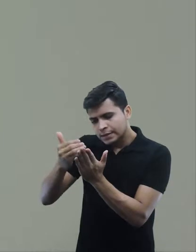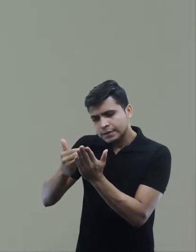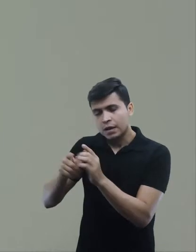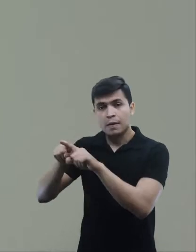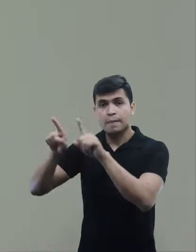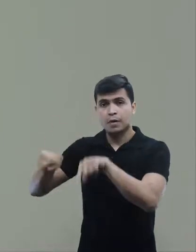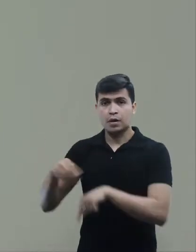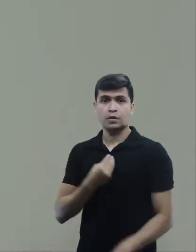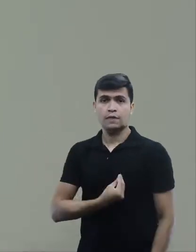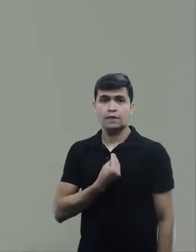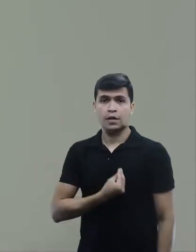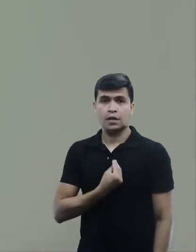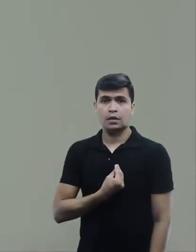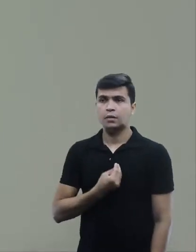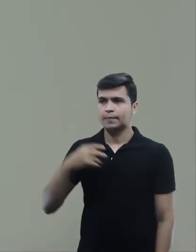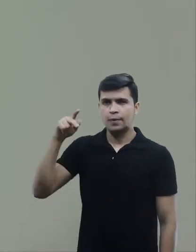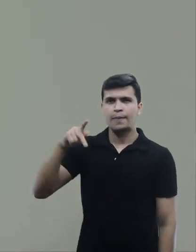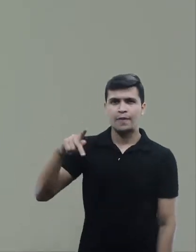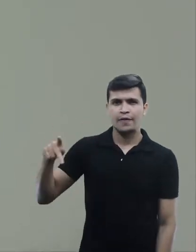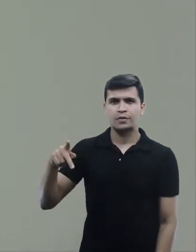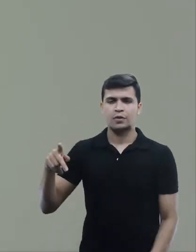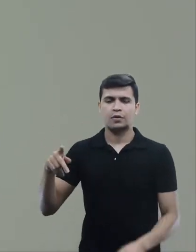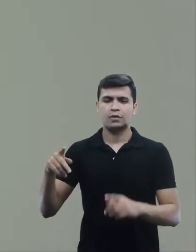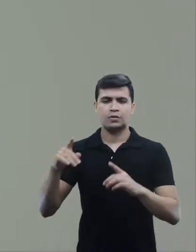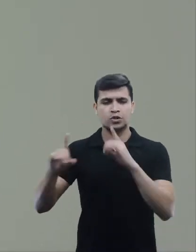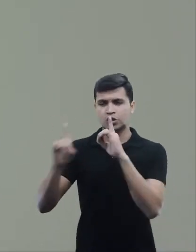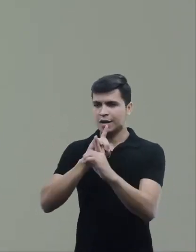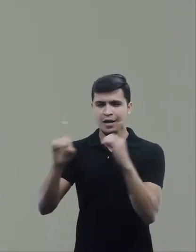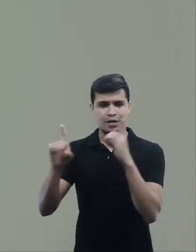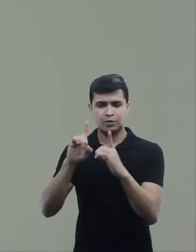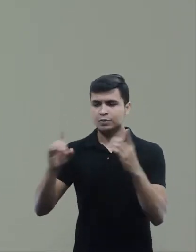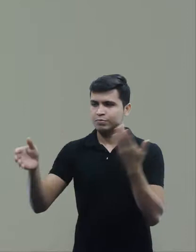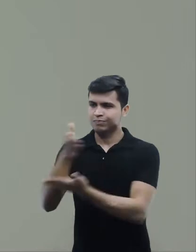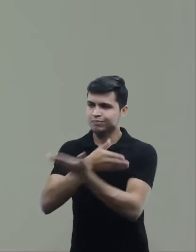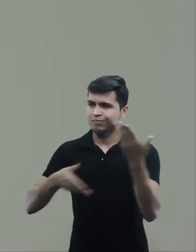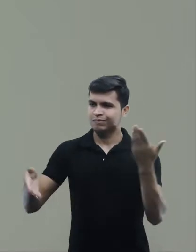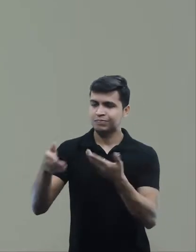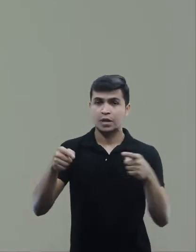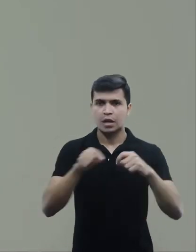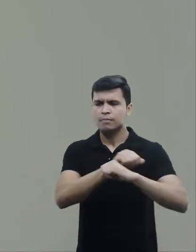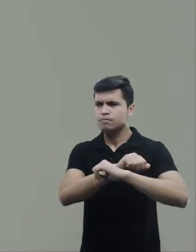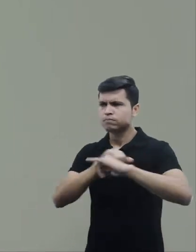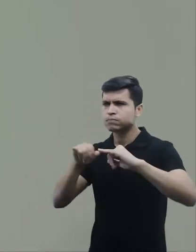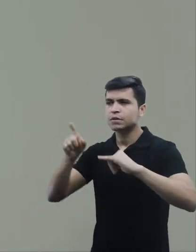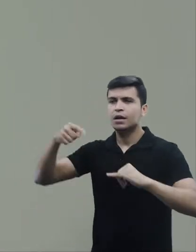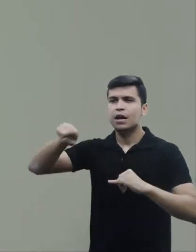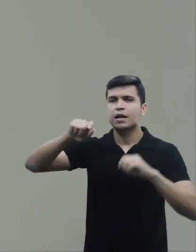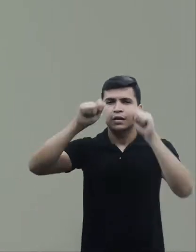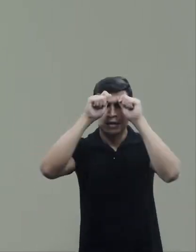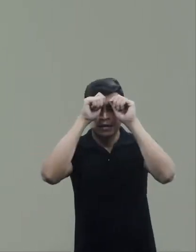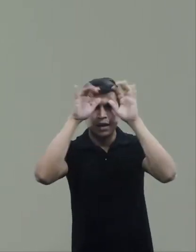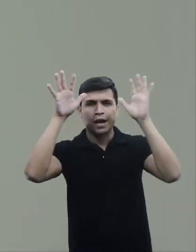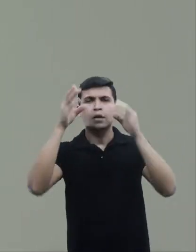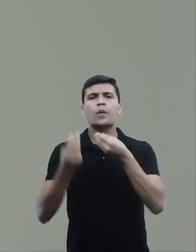seus projetos de vida e que o professor, por meio do diálogo com eles, esclareça como o desenvolvimento das